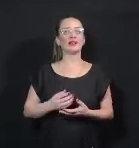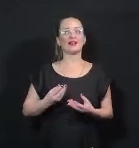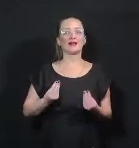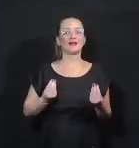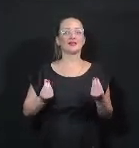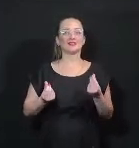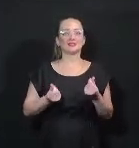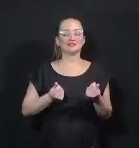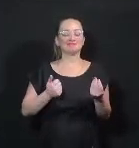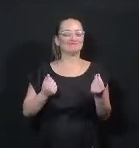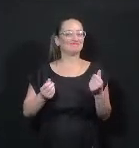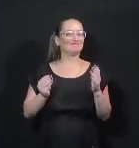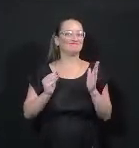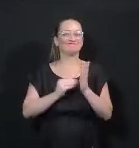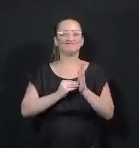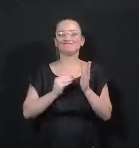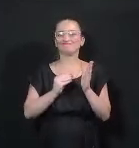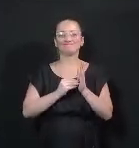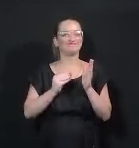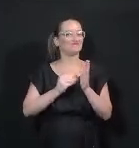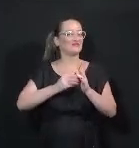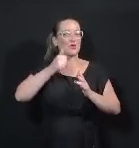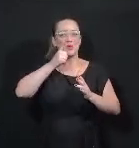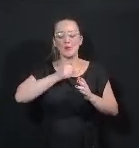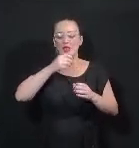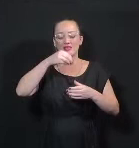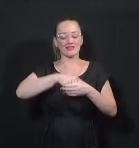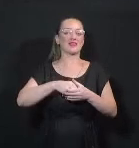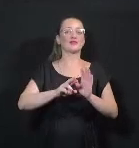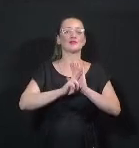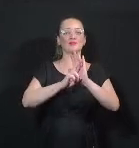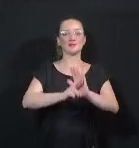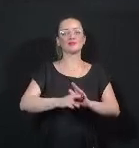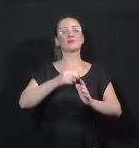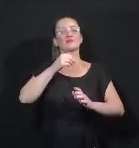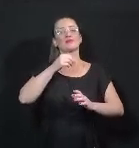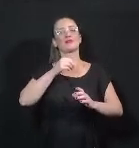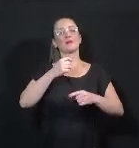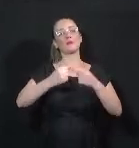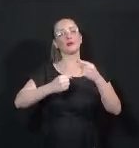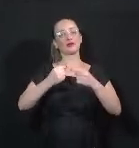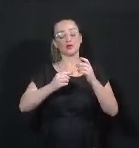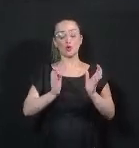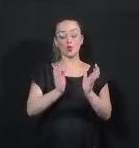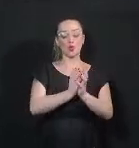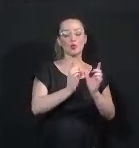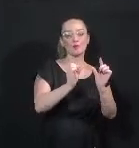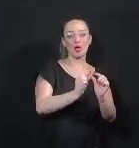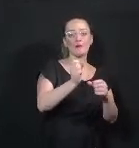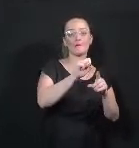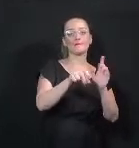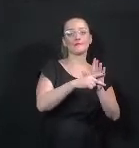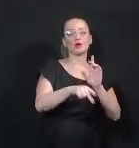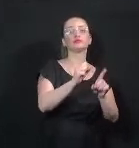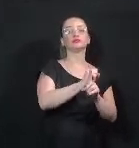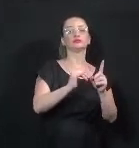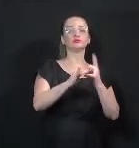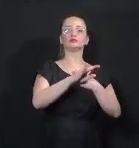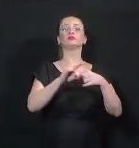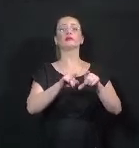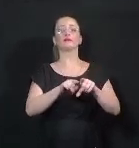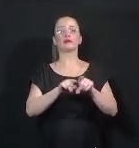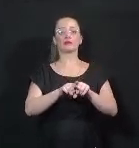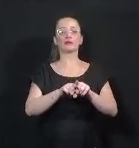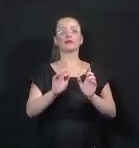tem um déficit de mulheres e de grupos minoritários da sociedade. Para isso, então,